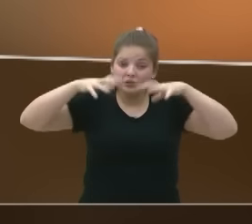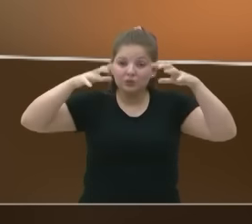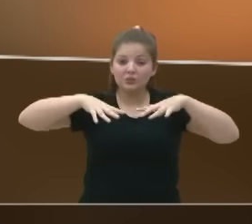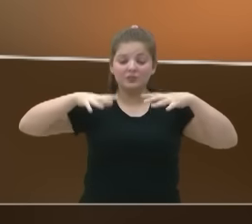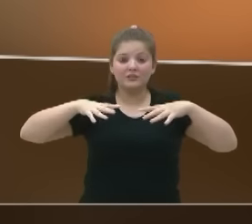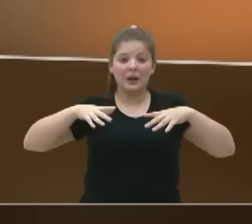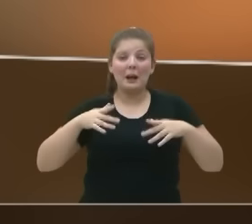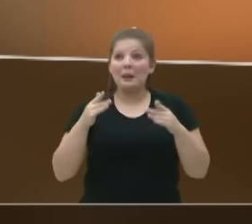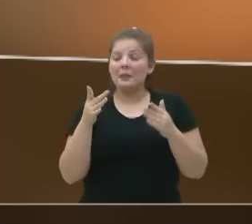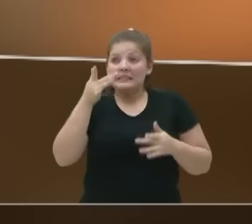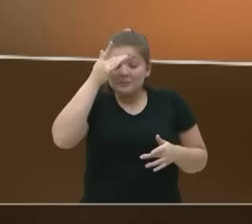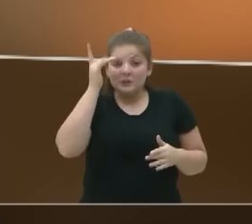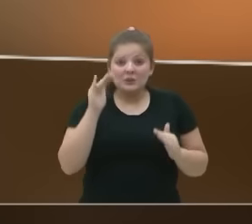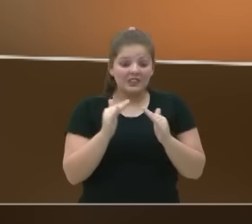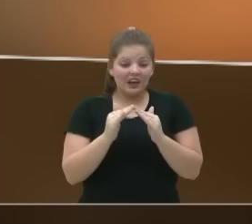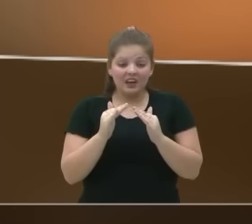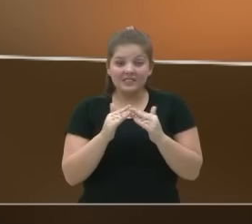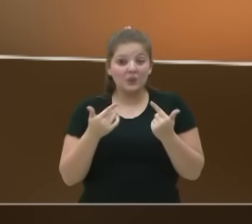Desabrigados,